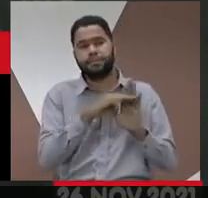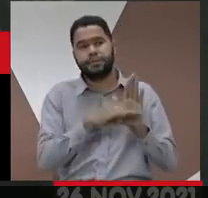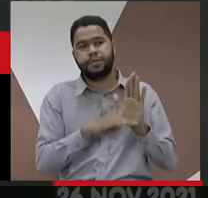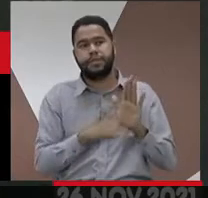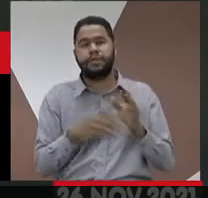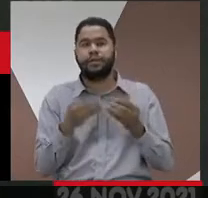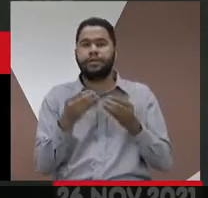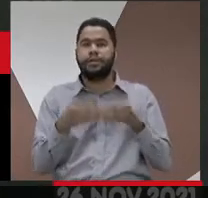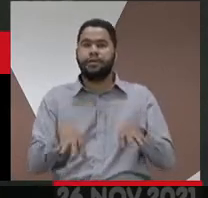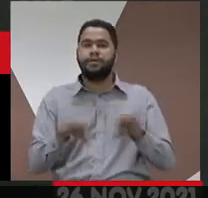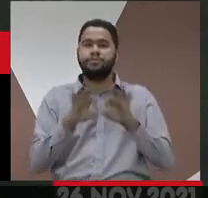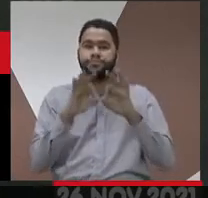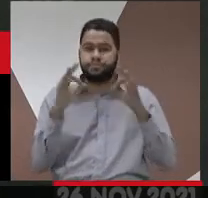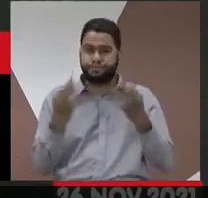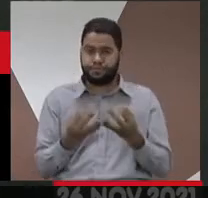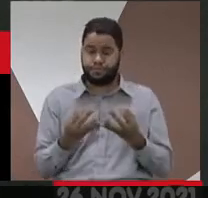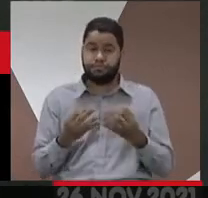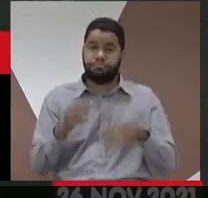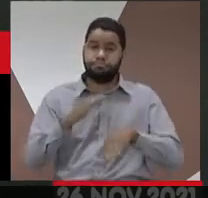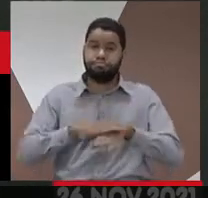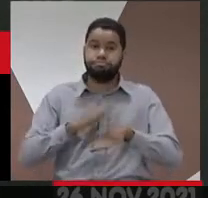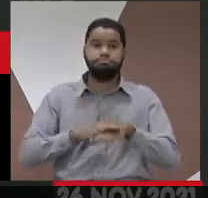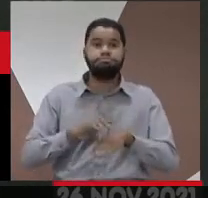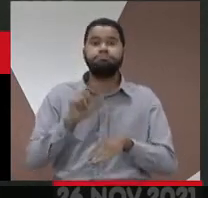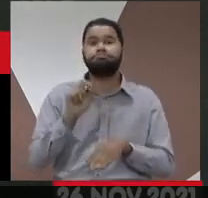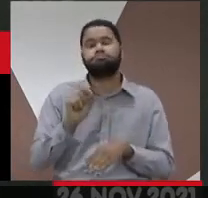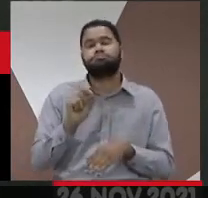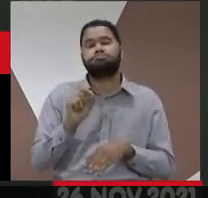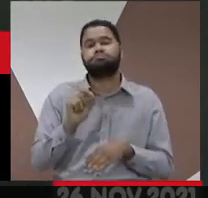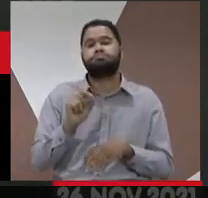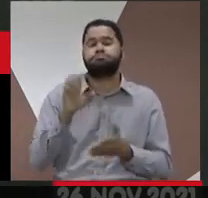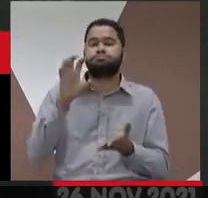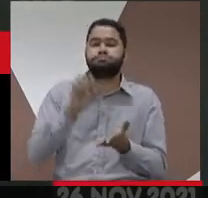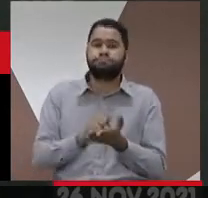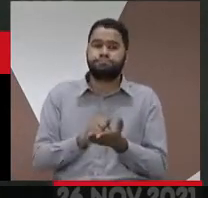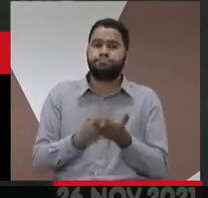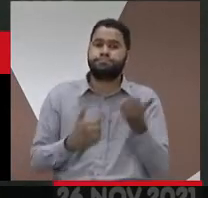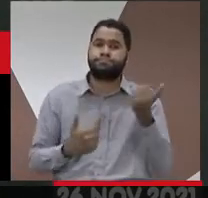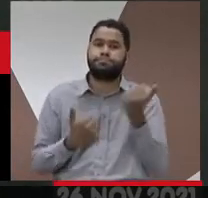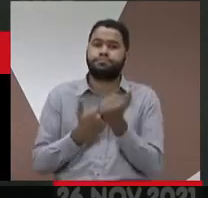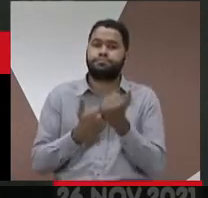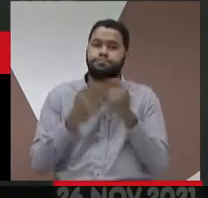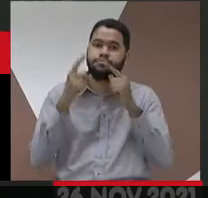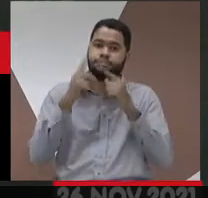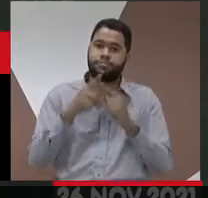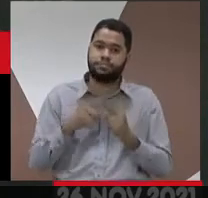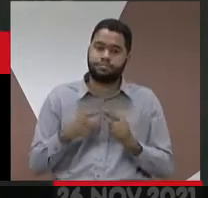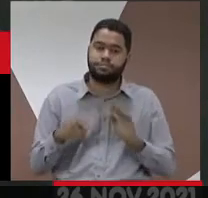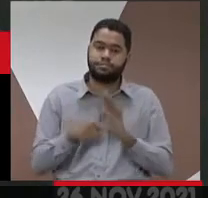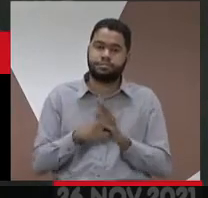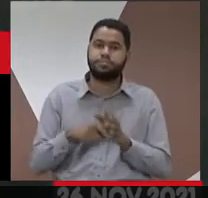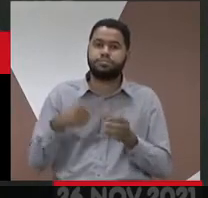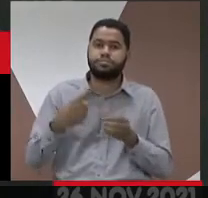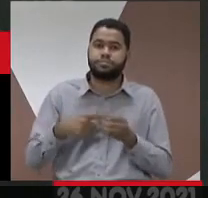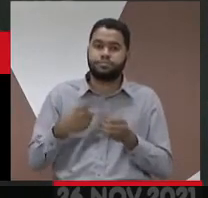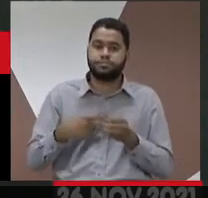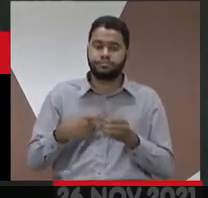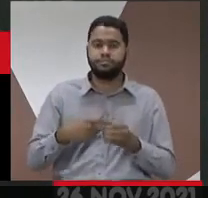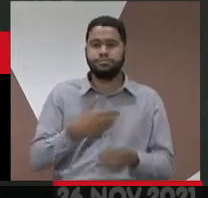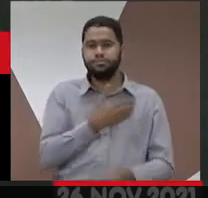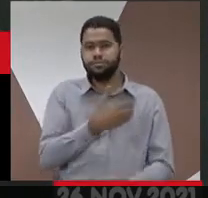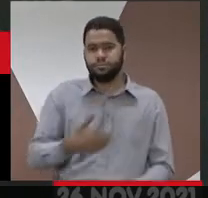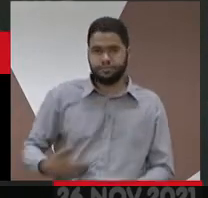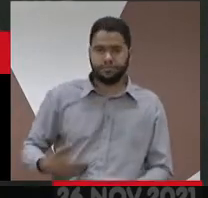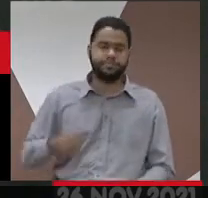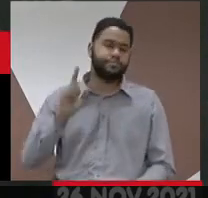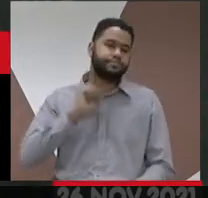agricultura familiar. Cabe registrar que o apoio técnico ofertado ao município de Santa Luzia pelo Estado de Minas Gerais, a